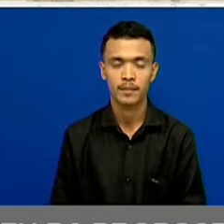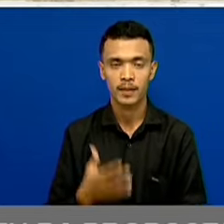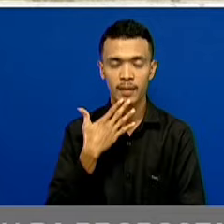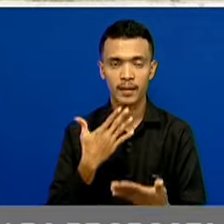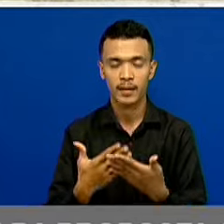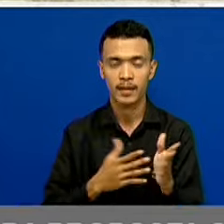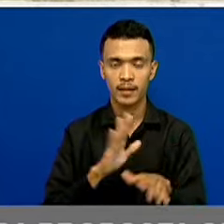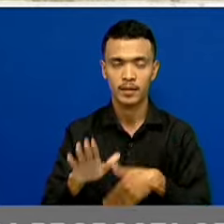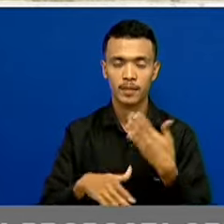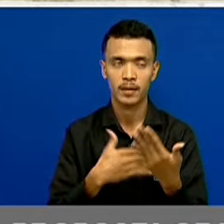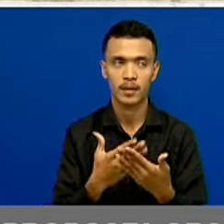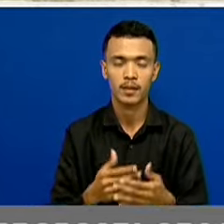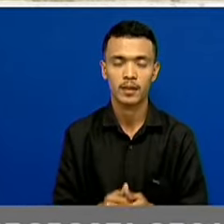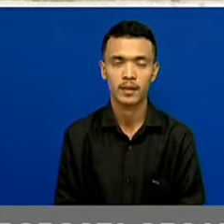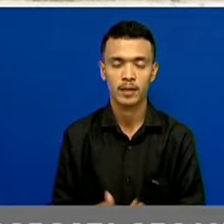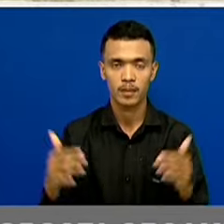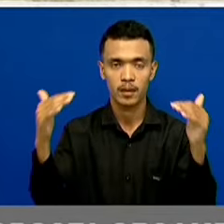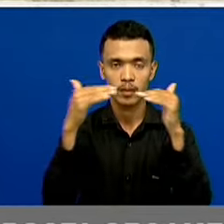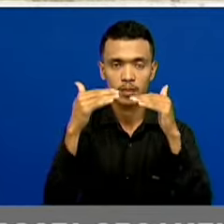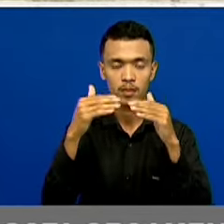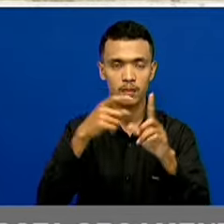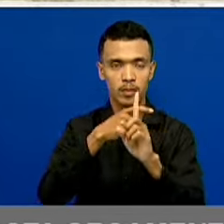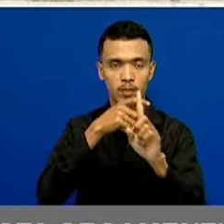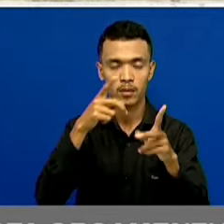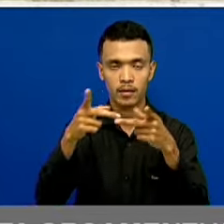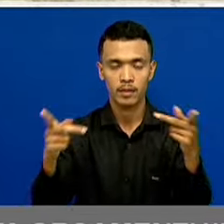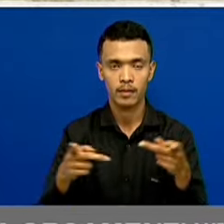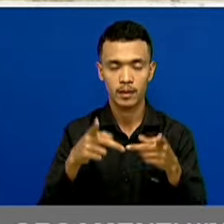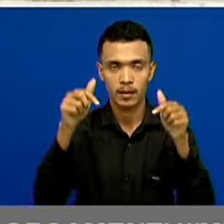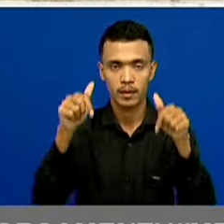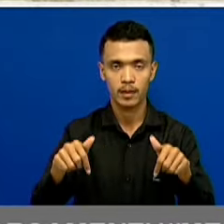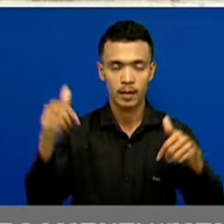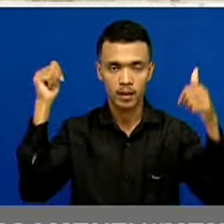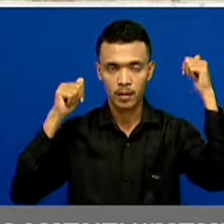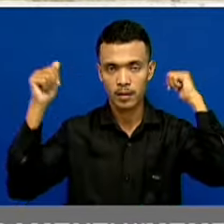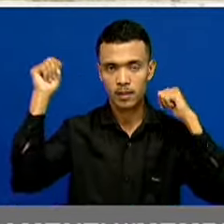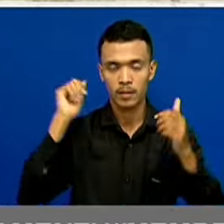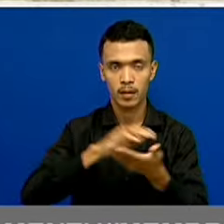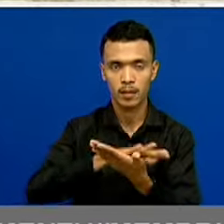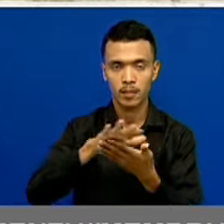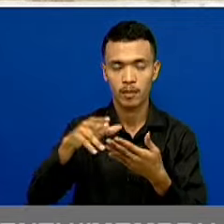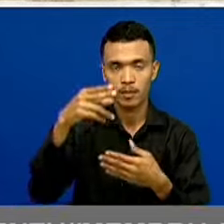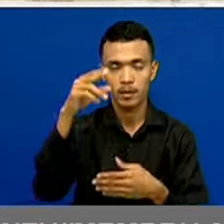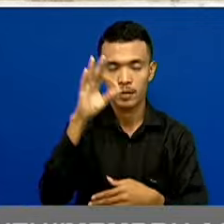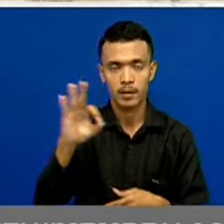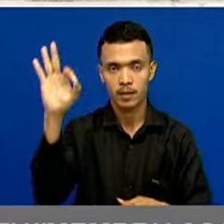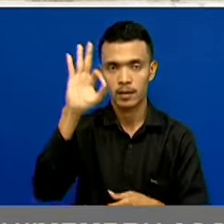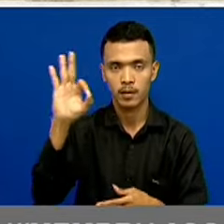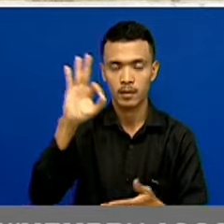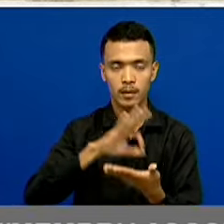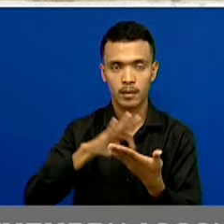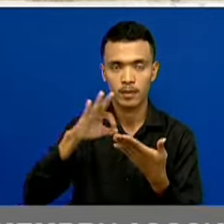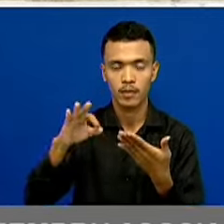ita foi na kompanya liuba konferensi imprensa husi fatin dede. Nomos atividade limpeza geral iha kada sexta-feira ne Rasik.